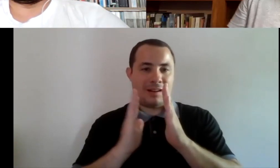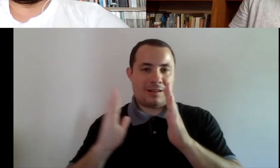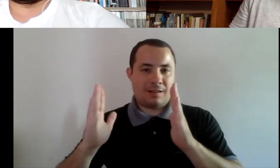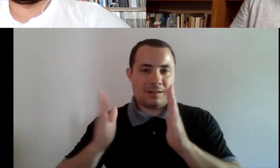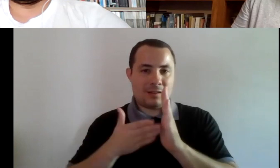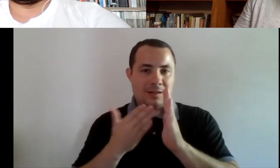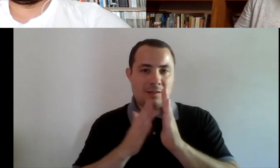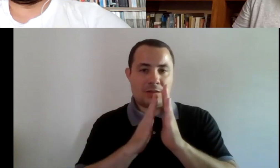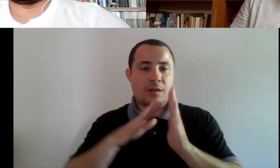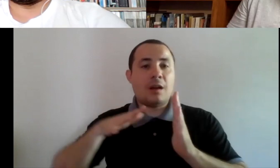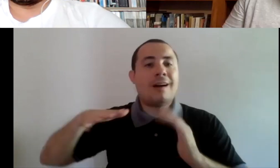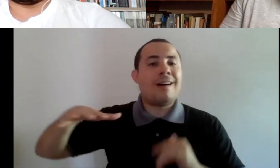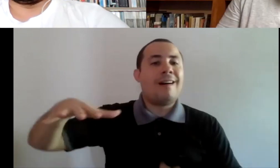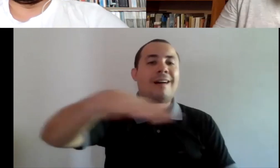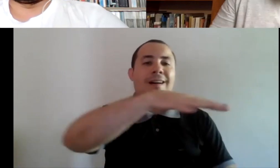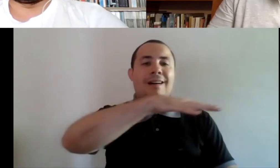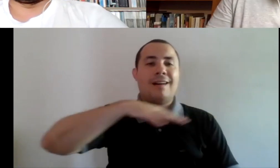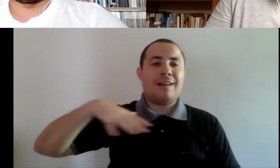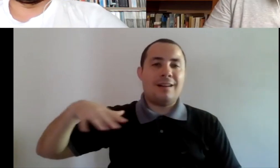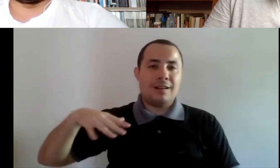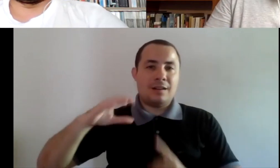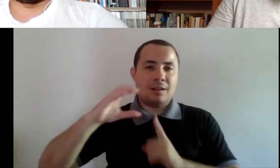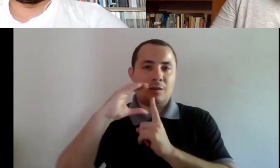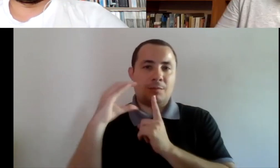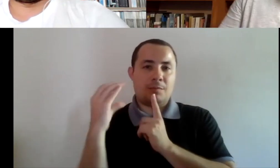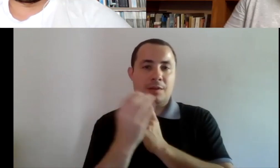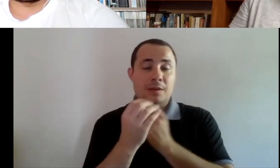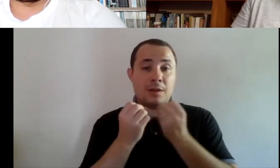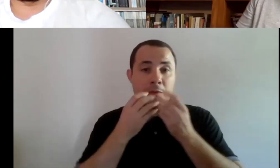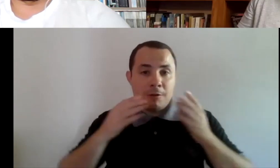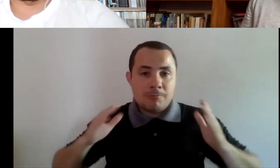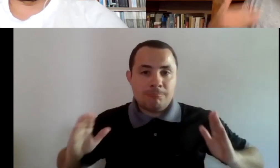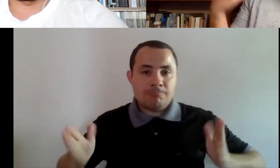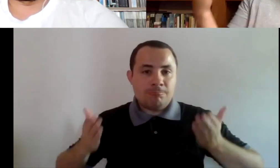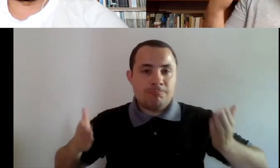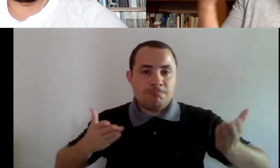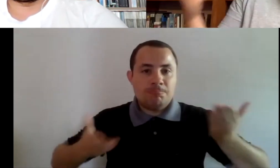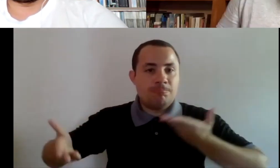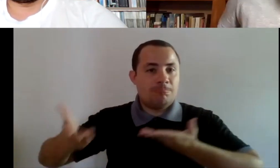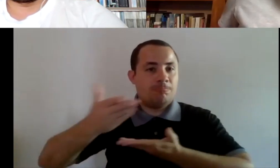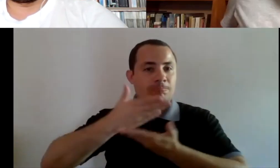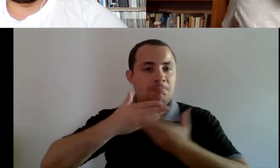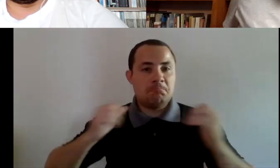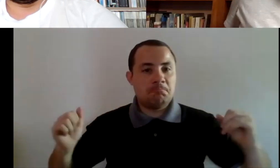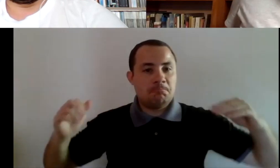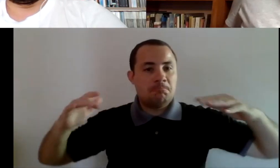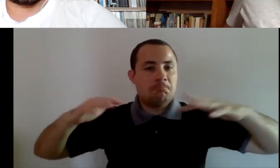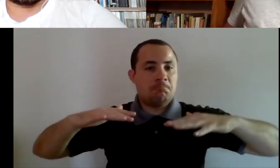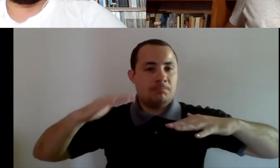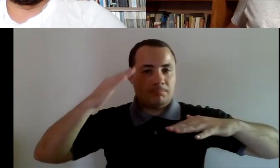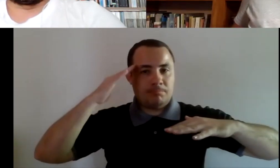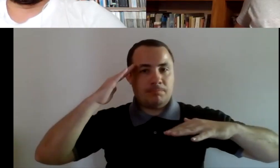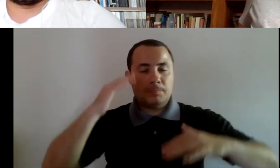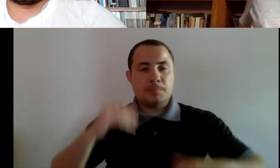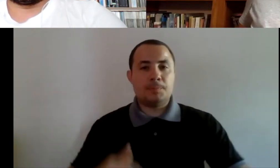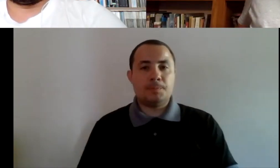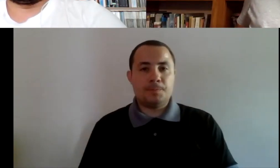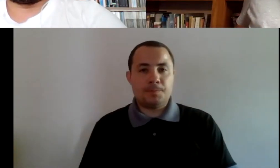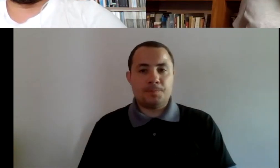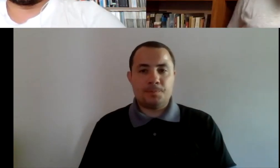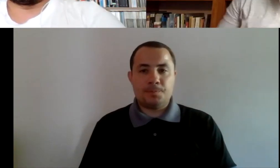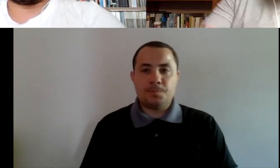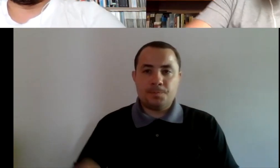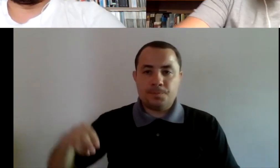da biblioteca. Né? De conhecer também as pequenas editoras que estão por ali. O Auro colocou